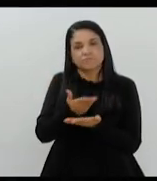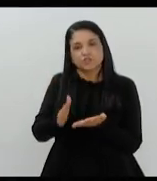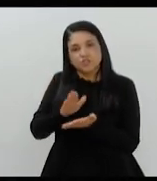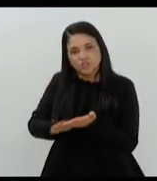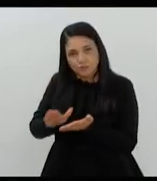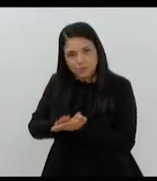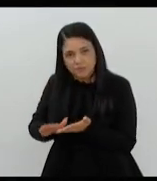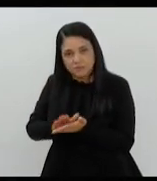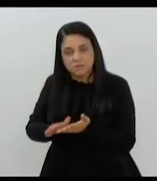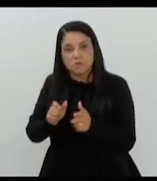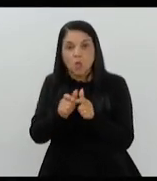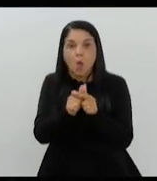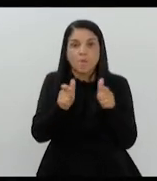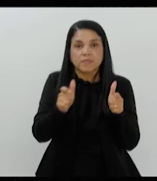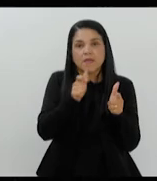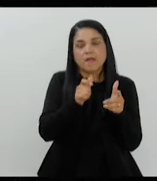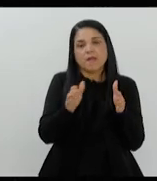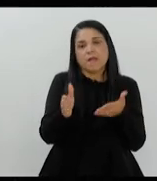despesas.